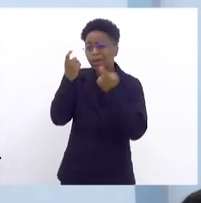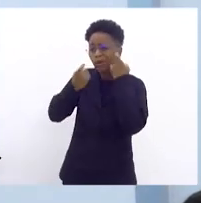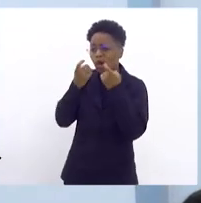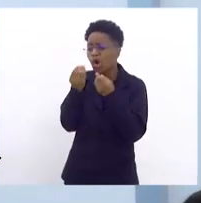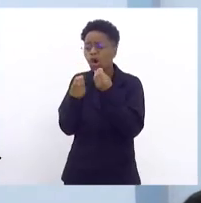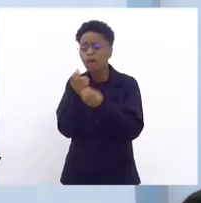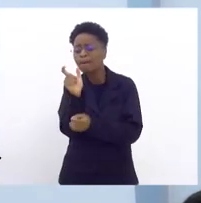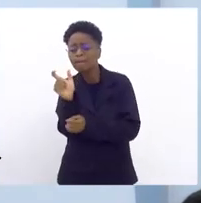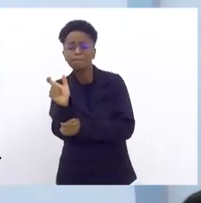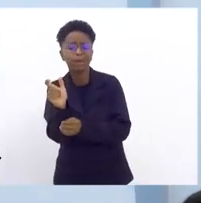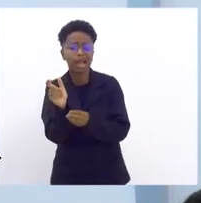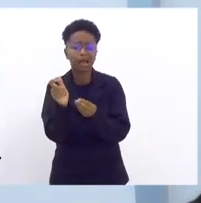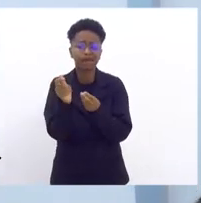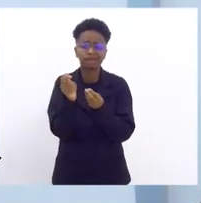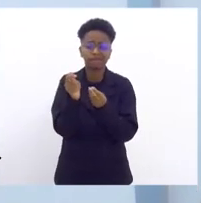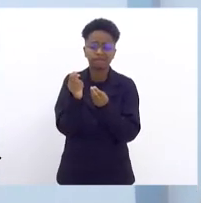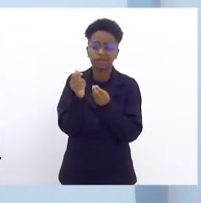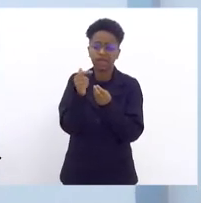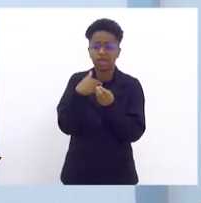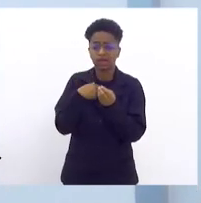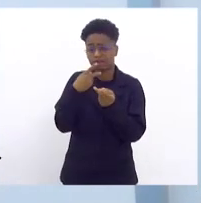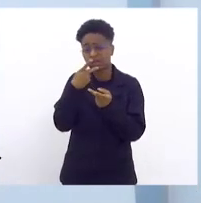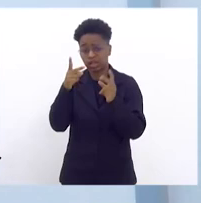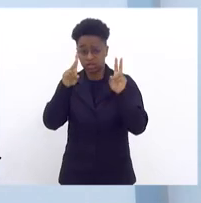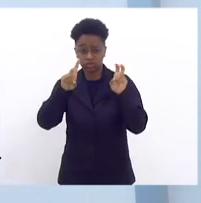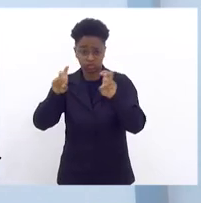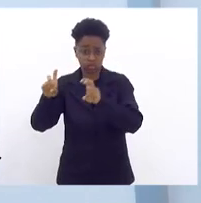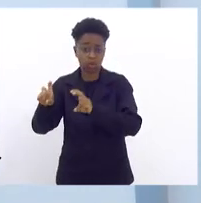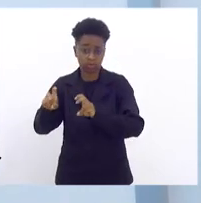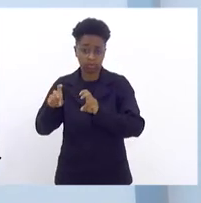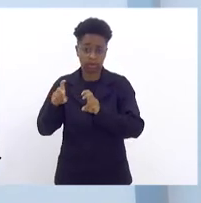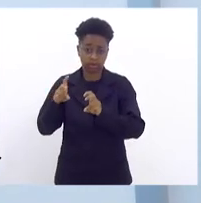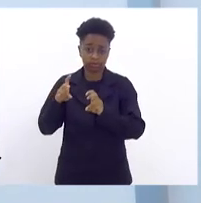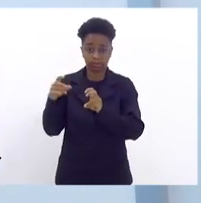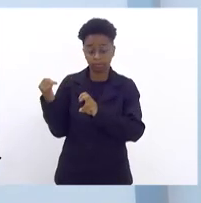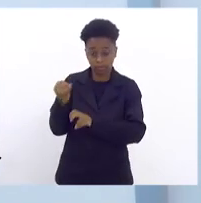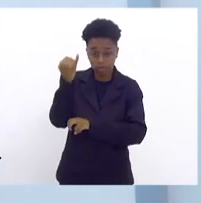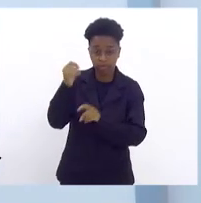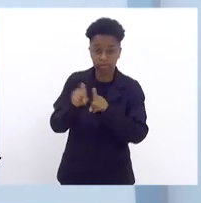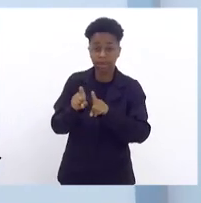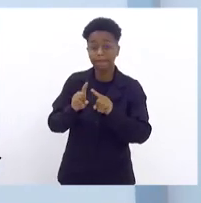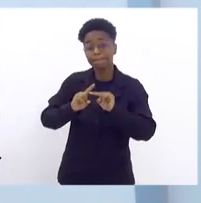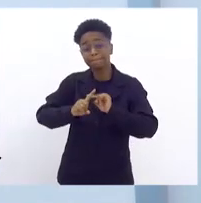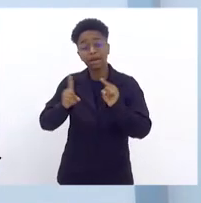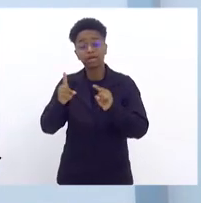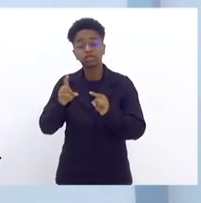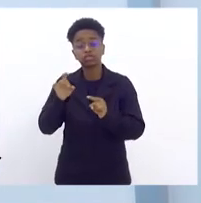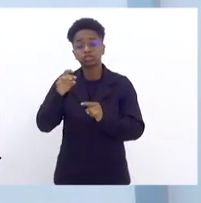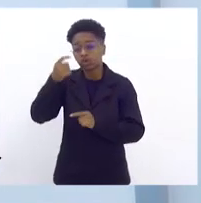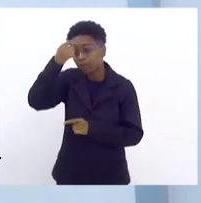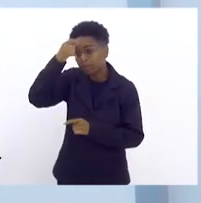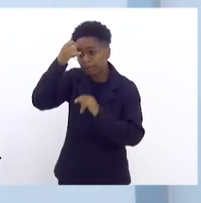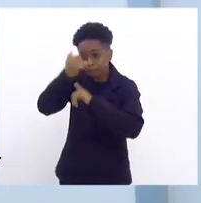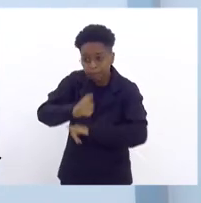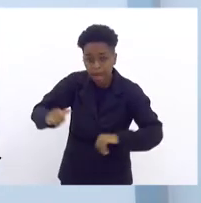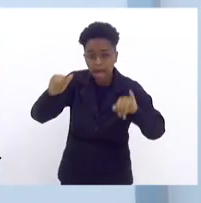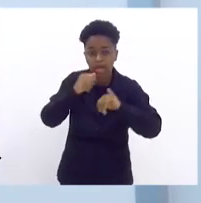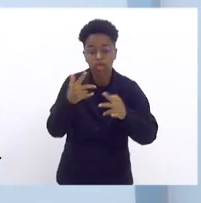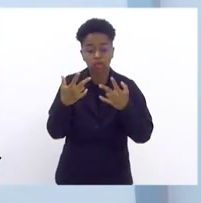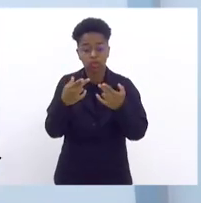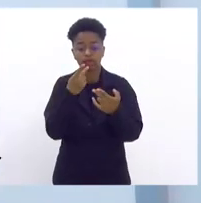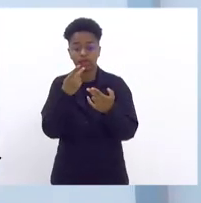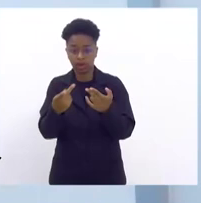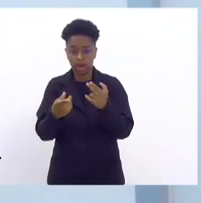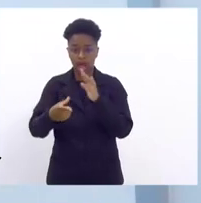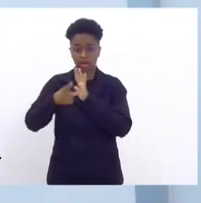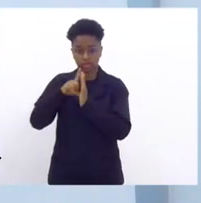como fala também vamos falar sobre isso é importante mas mais do que para fazer a conscientização Como já foi falado a gente